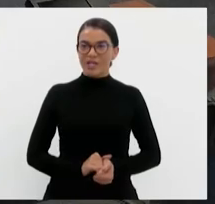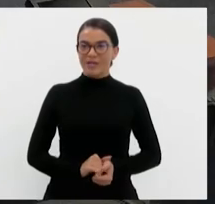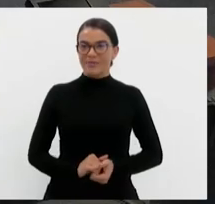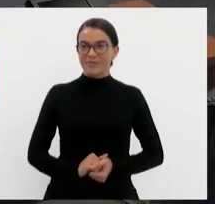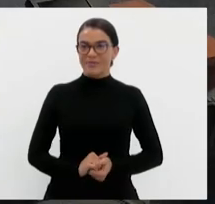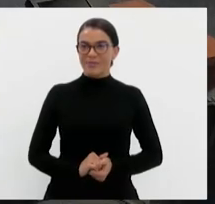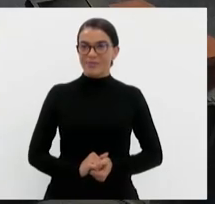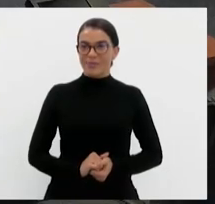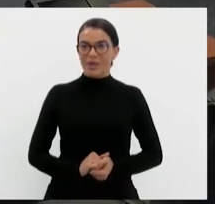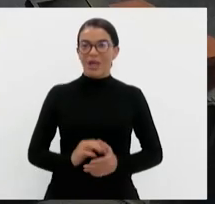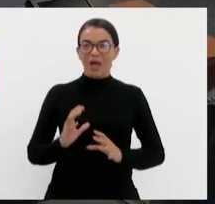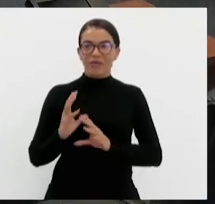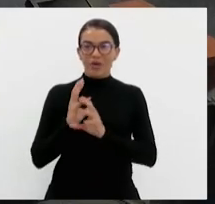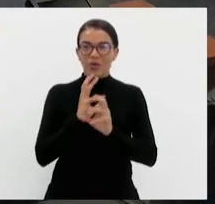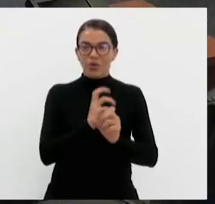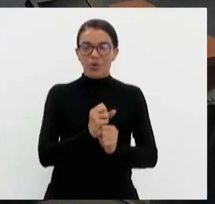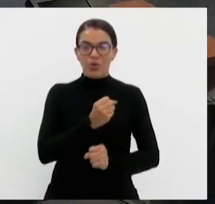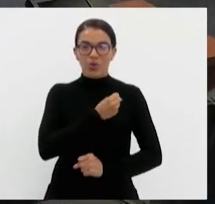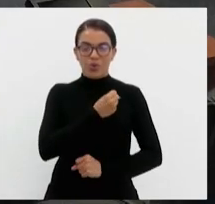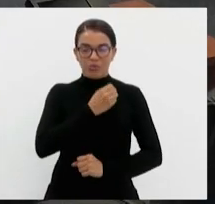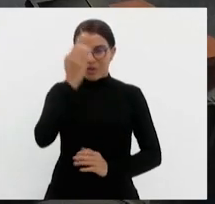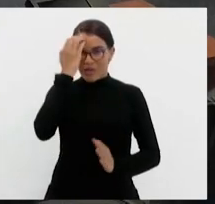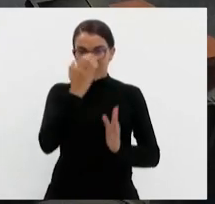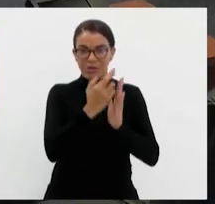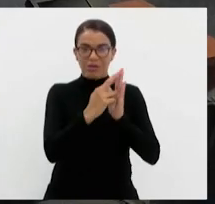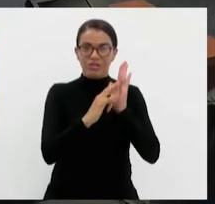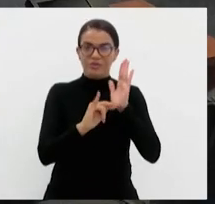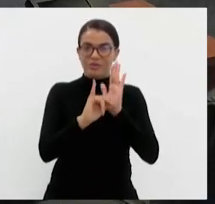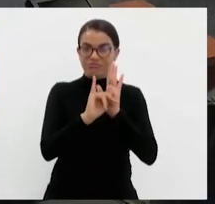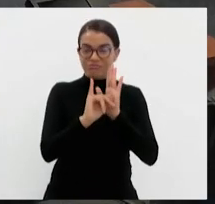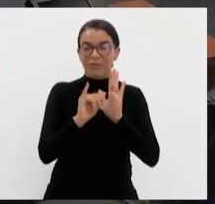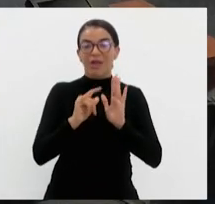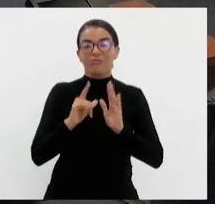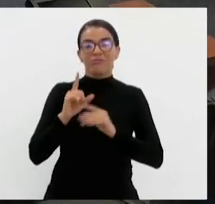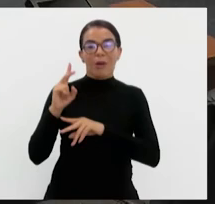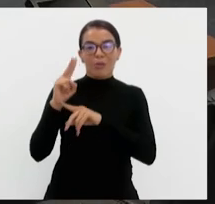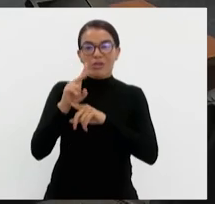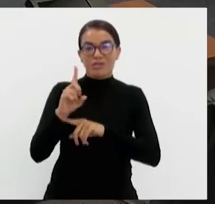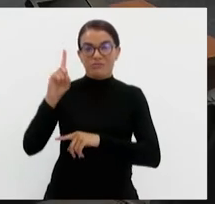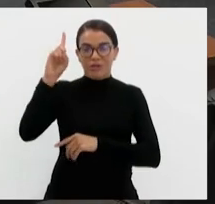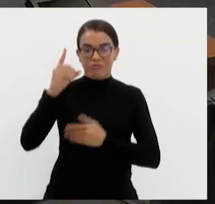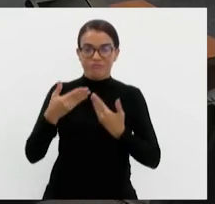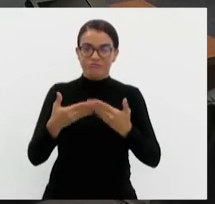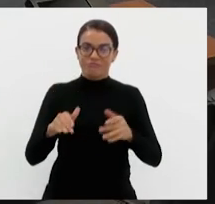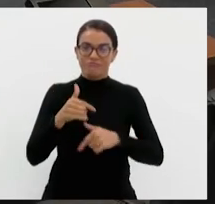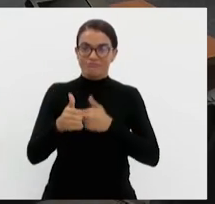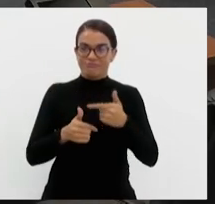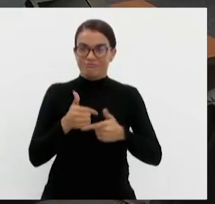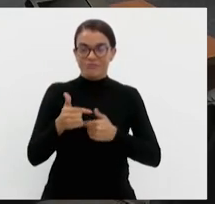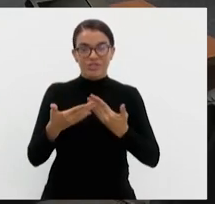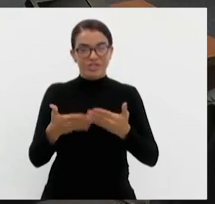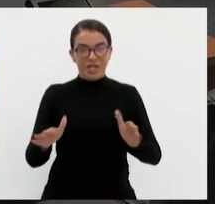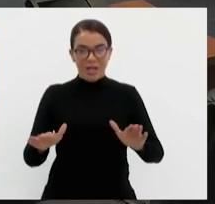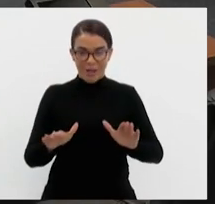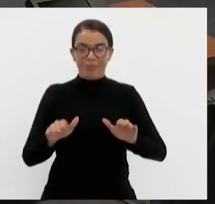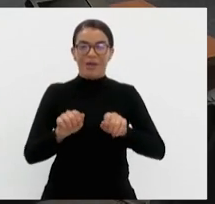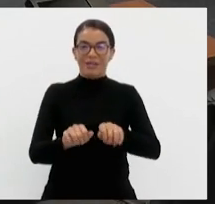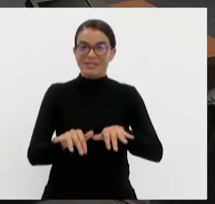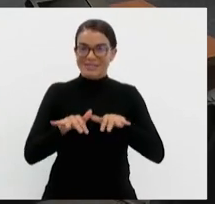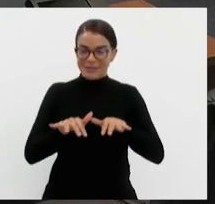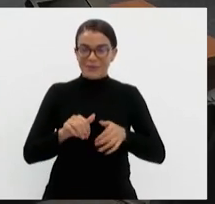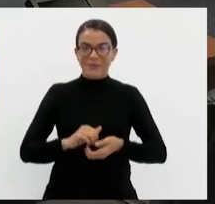havendo número legal e sob a proteção de Deus, iniciamos os nossos trabalhos. Está aberta a